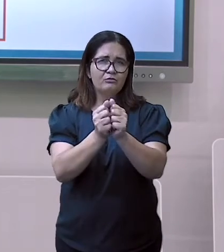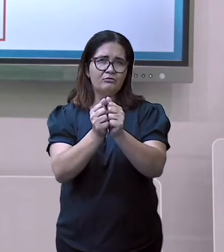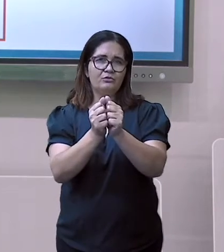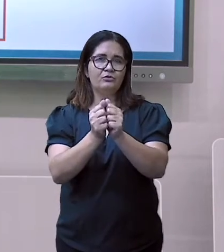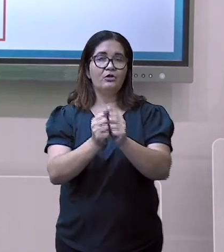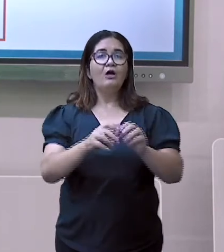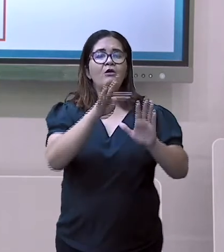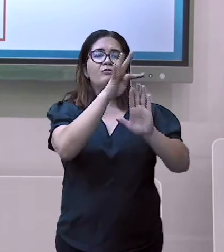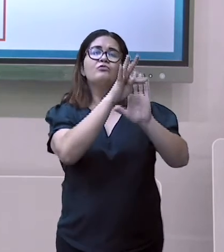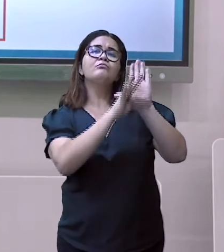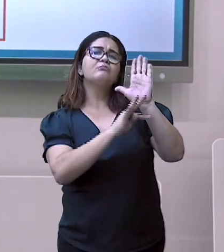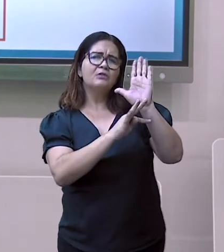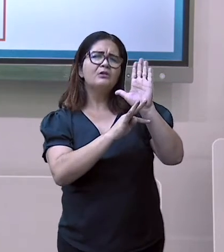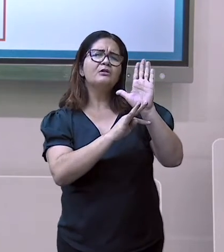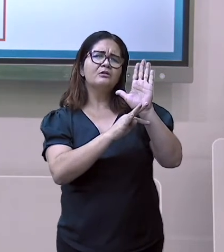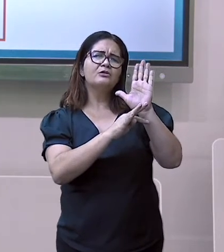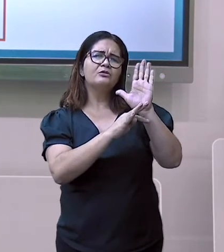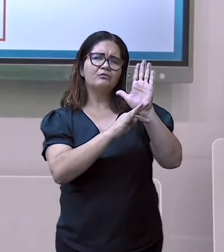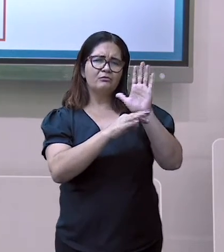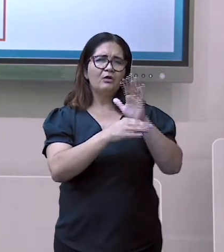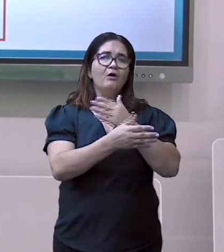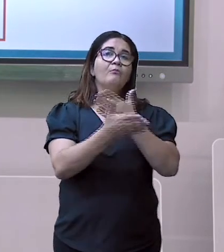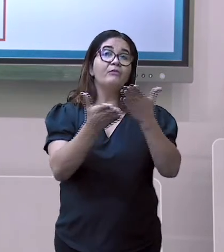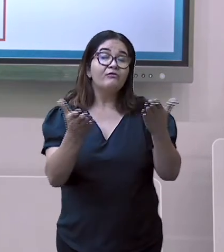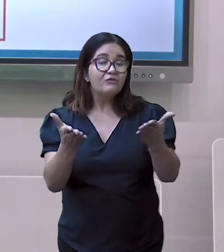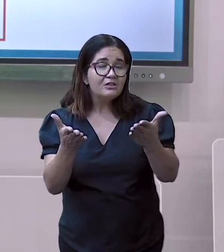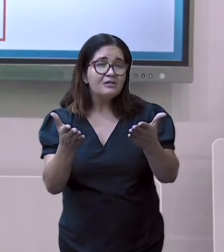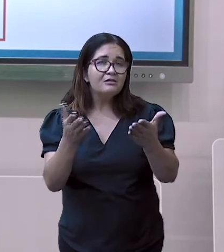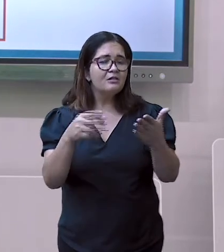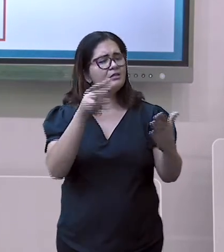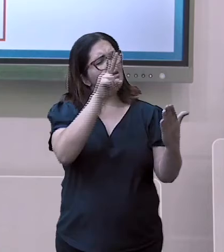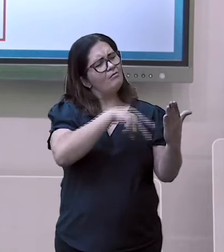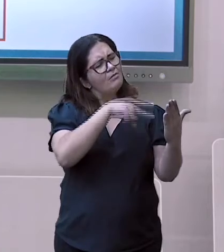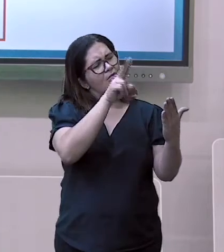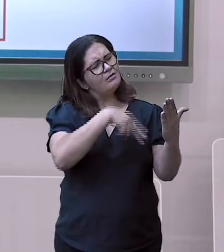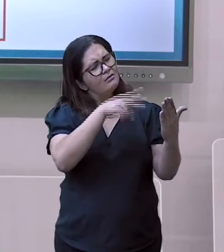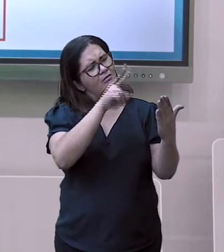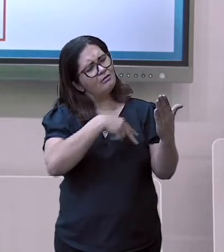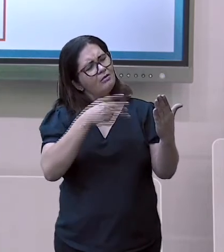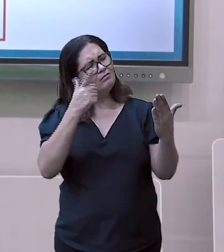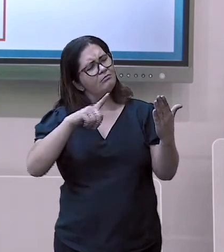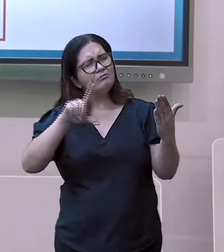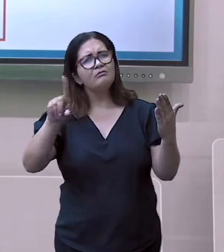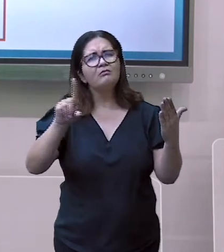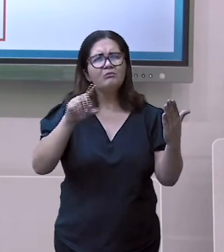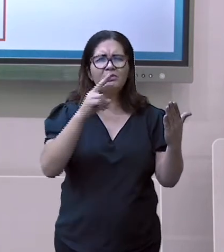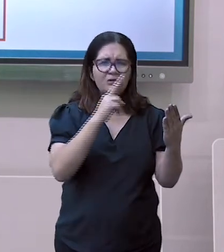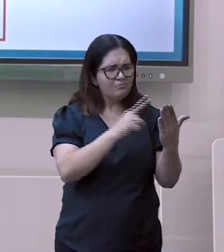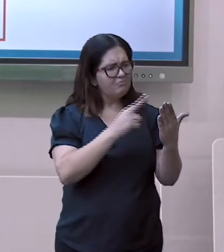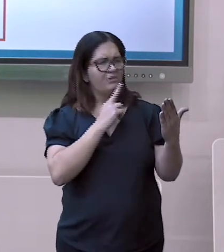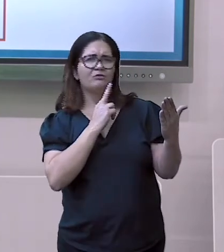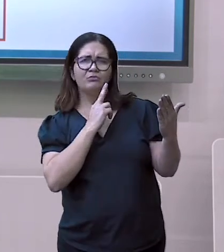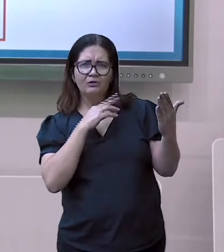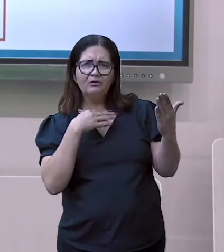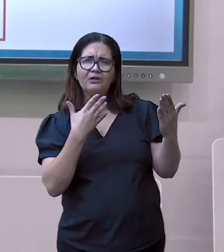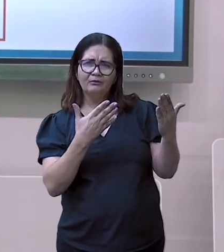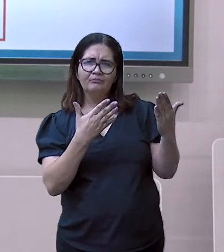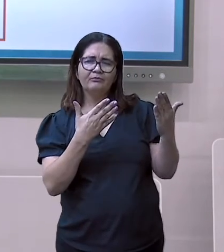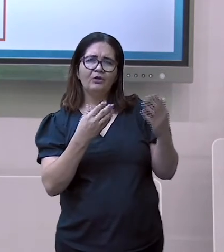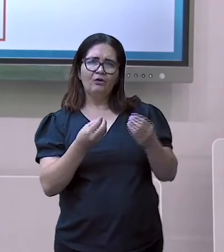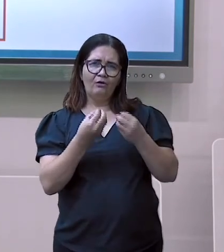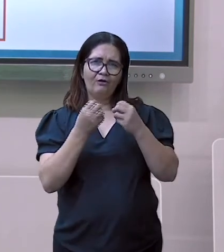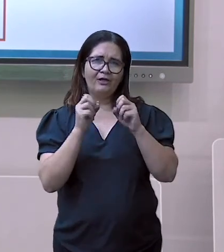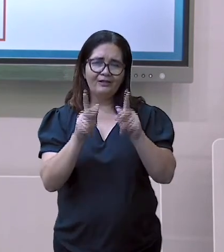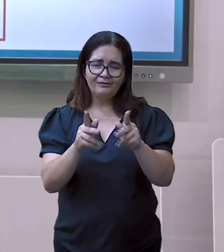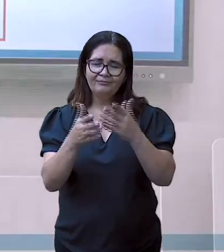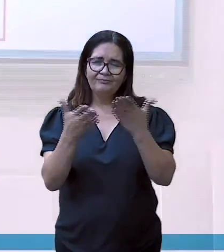um texto para que a gente possa ler e posteriormente responder o que está sendo pedido no texto.